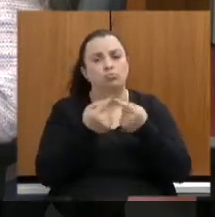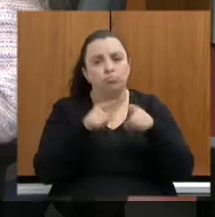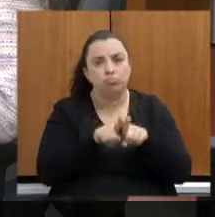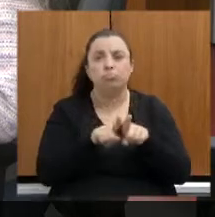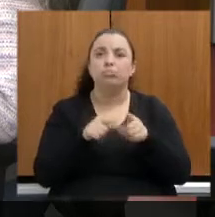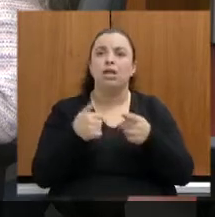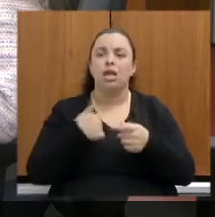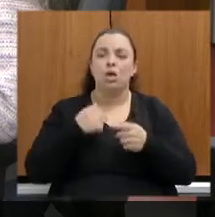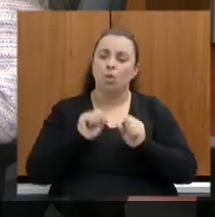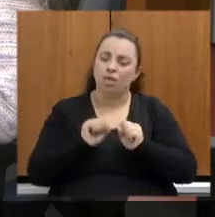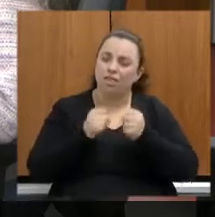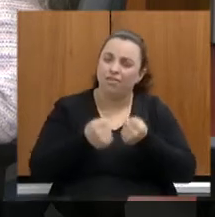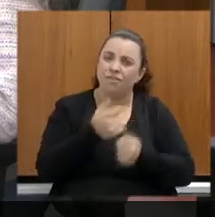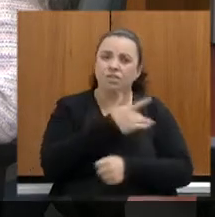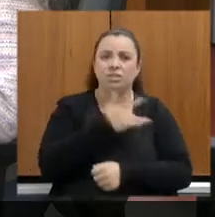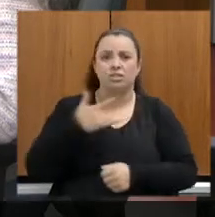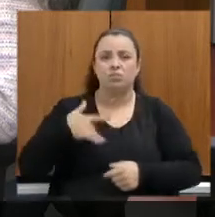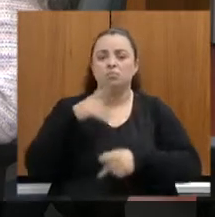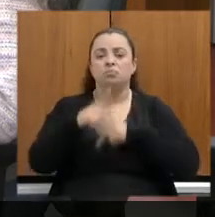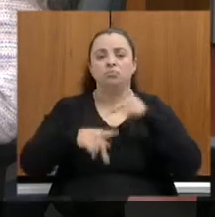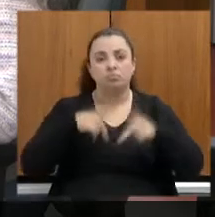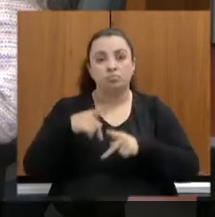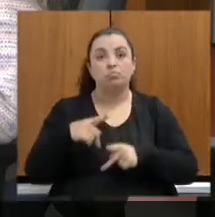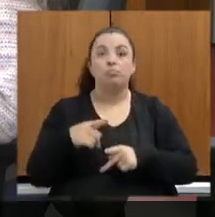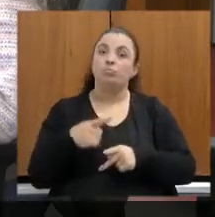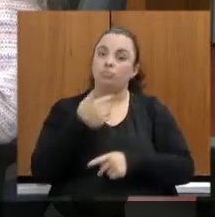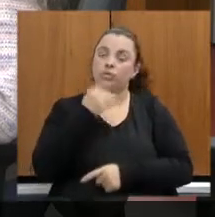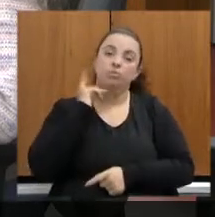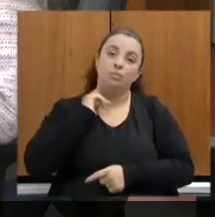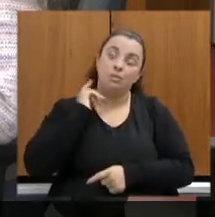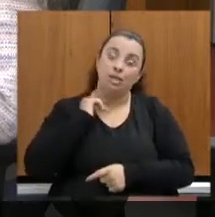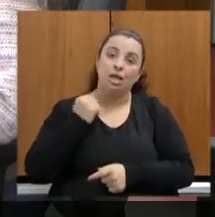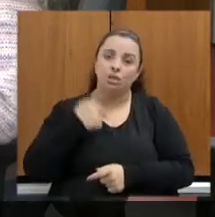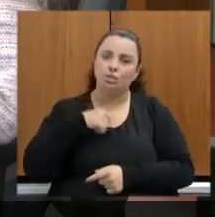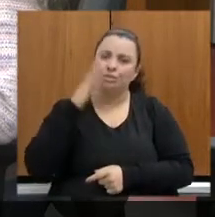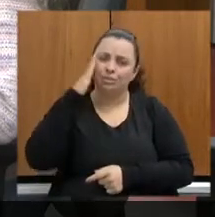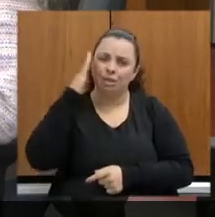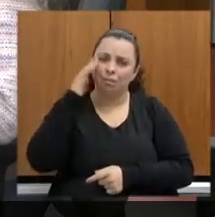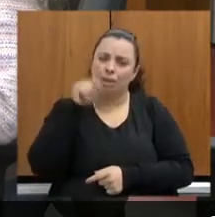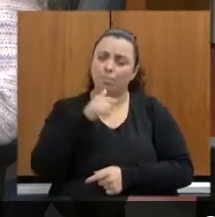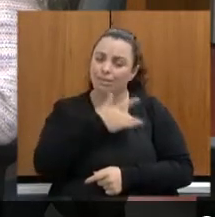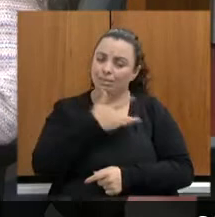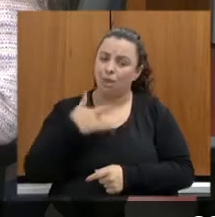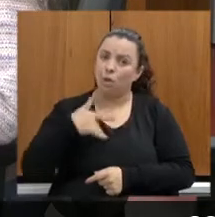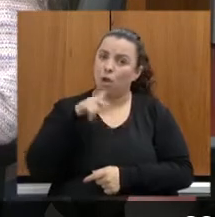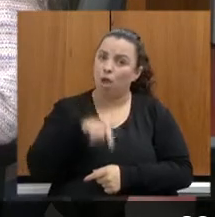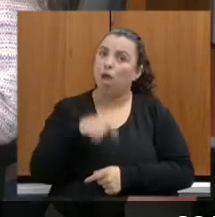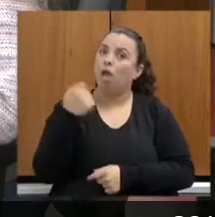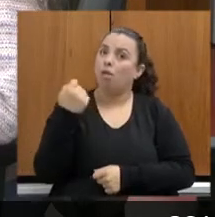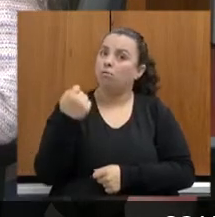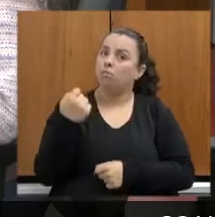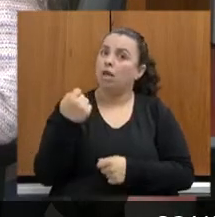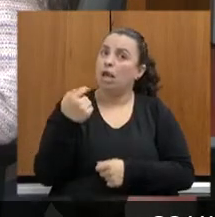saúde pública dos e a gente sabe que a saúde é uma demanda é